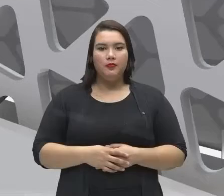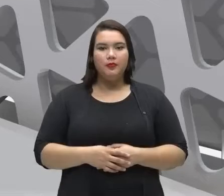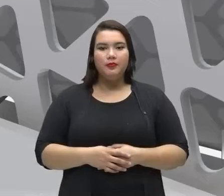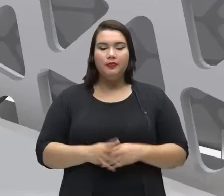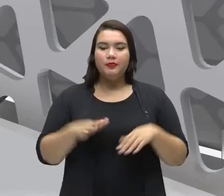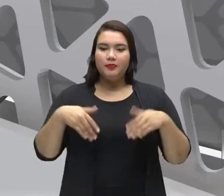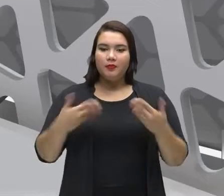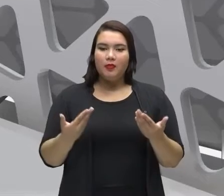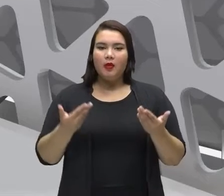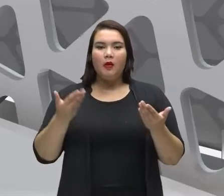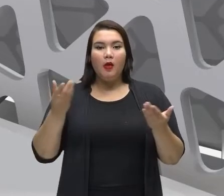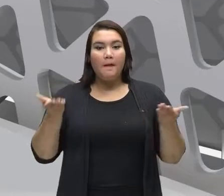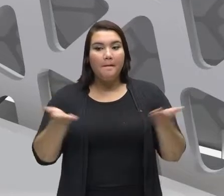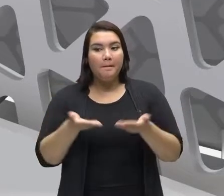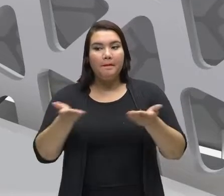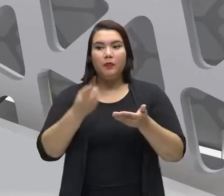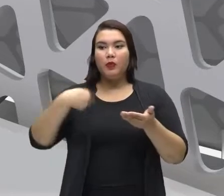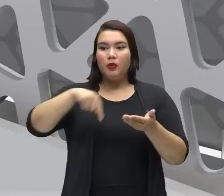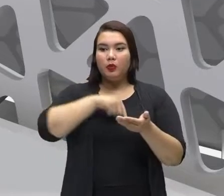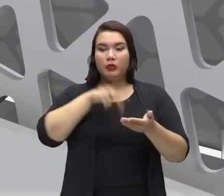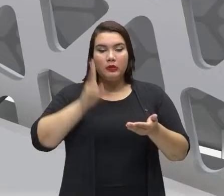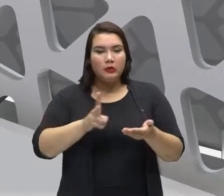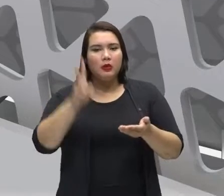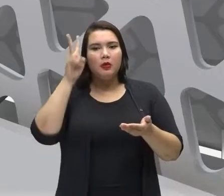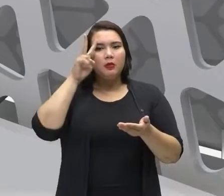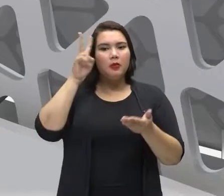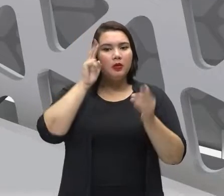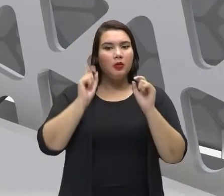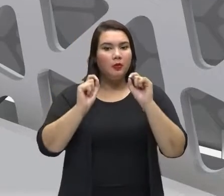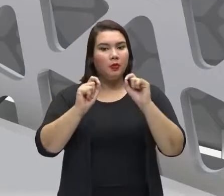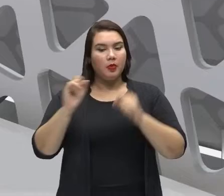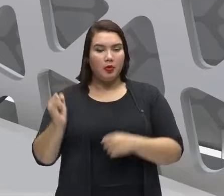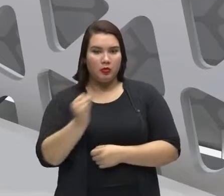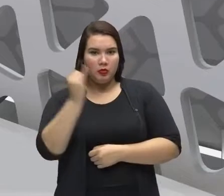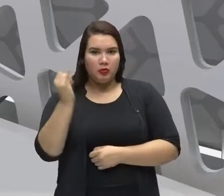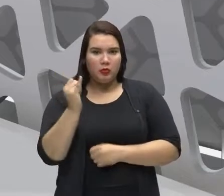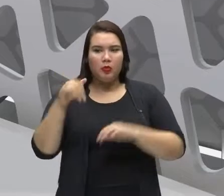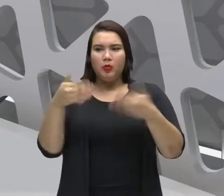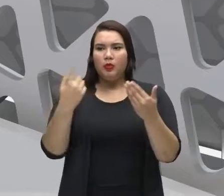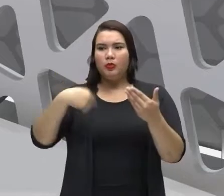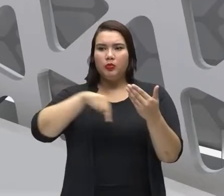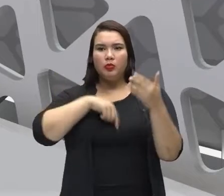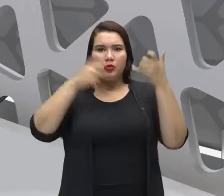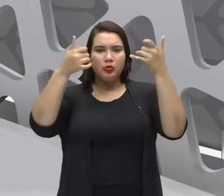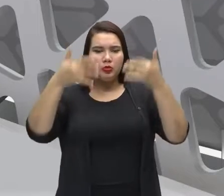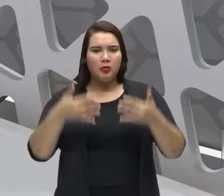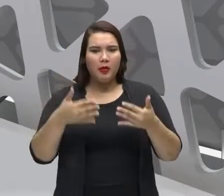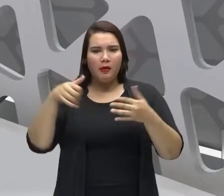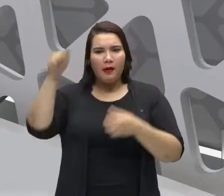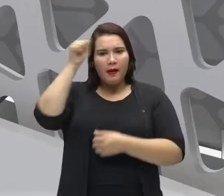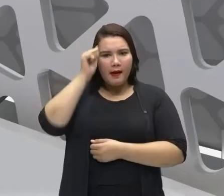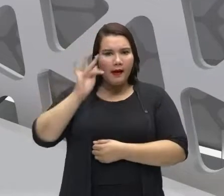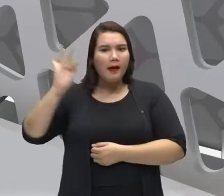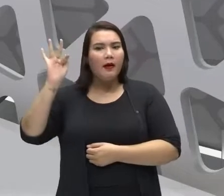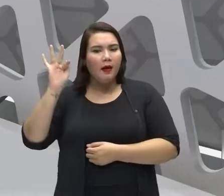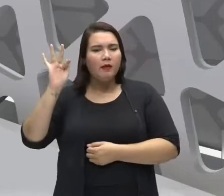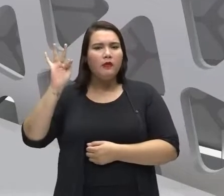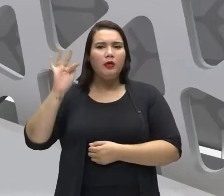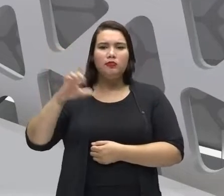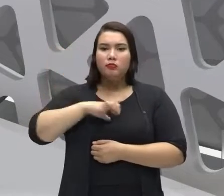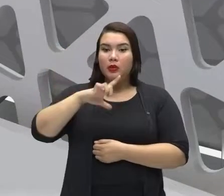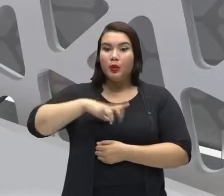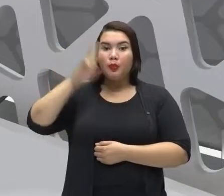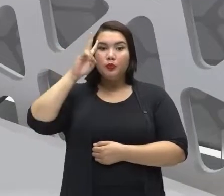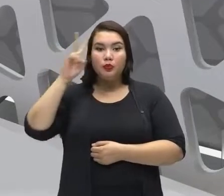Olha só, é importante a gente sempre lembrar, pessoal, que quando nós falamos de África, nós temos uma história